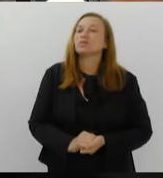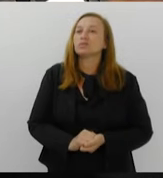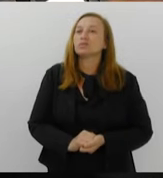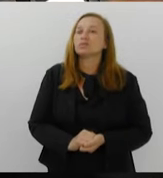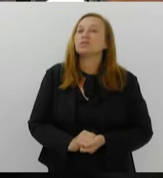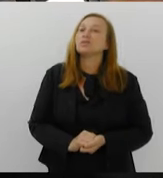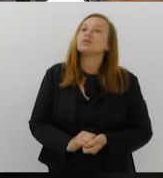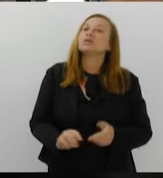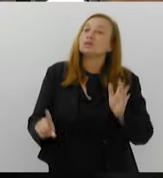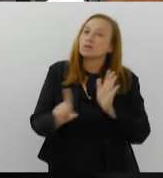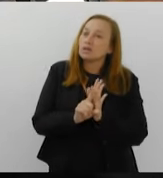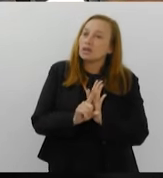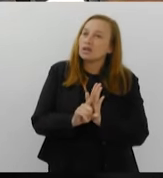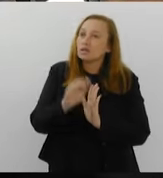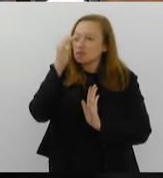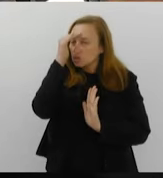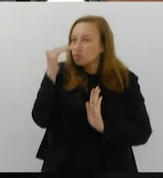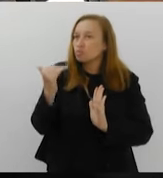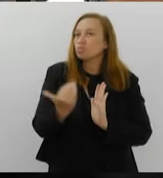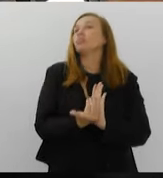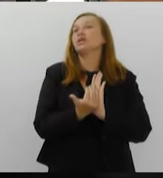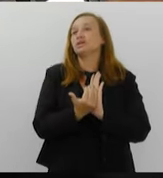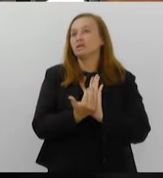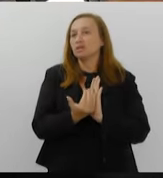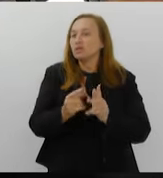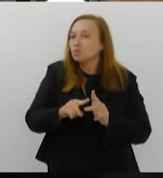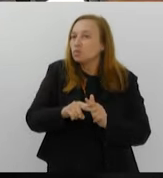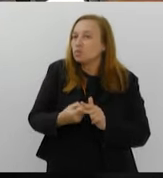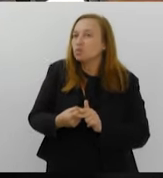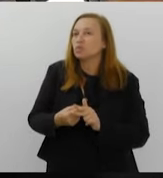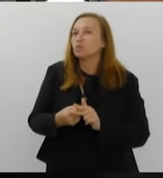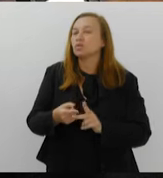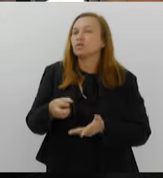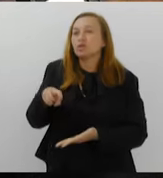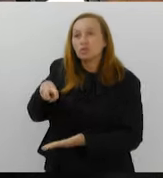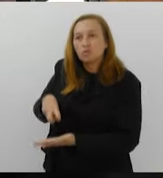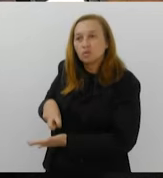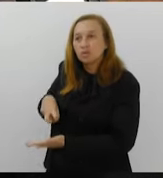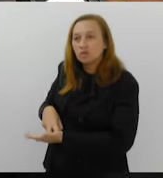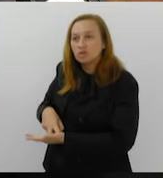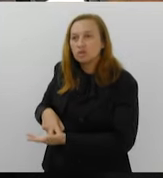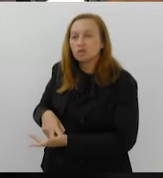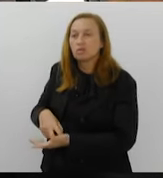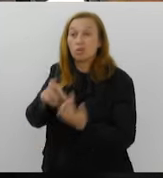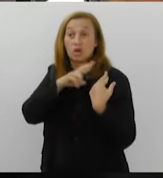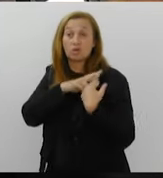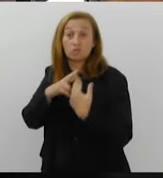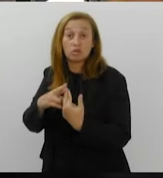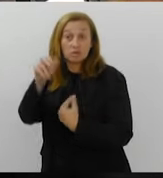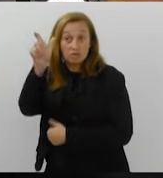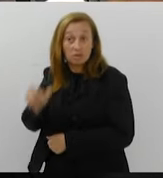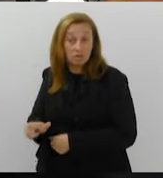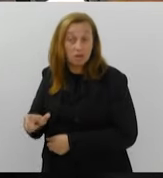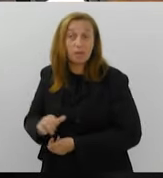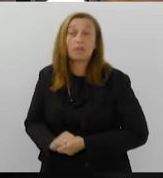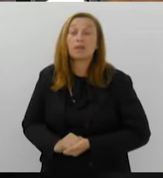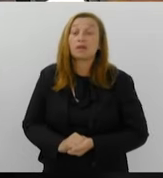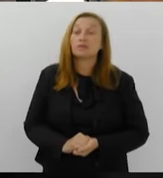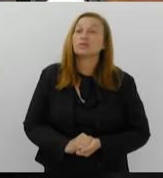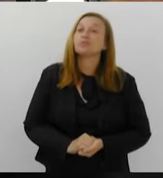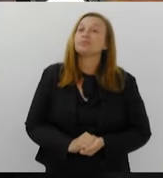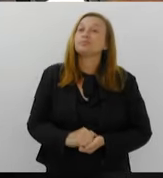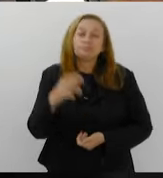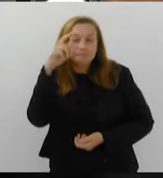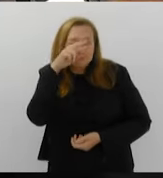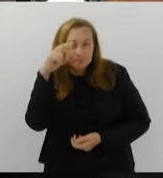que leis sejam normatizadas e punidos os responsáveis, seja devidamente